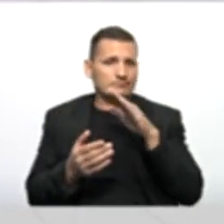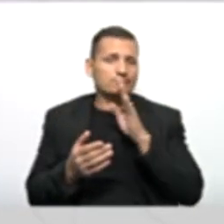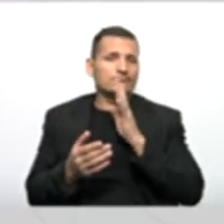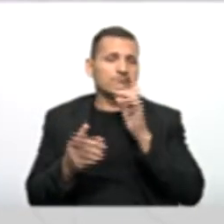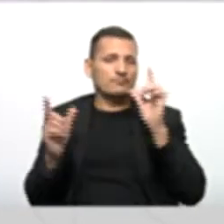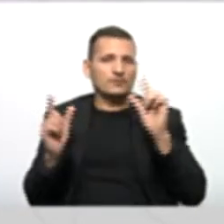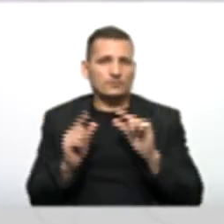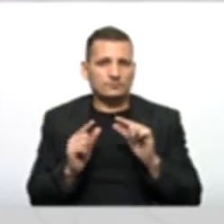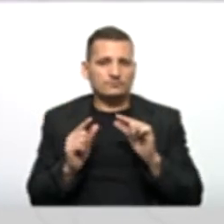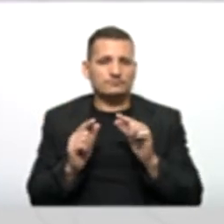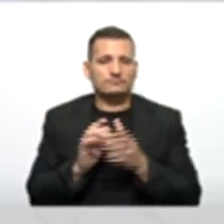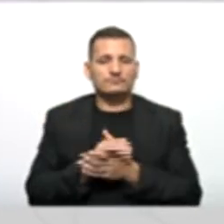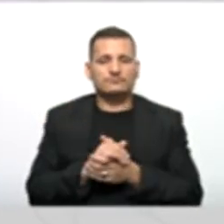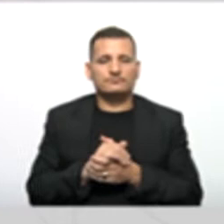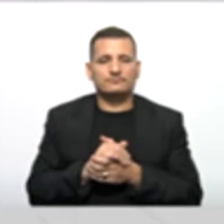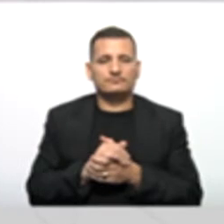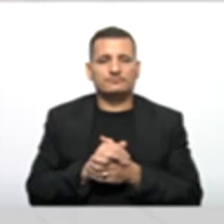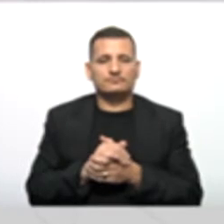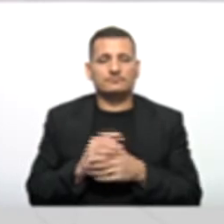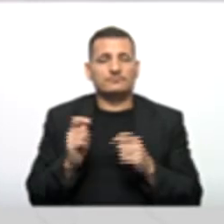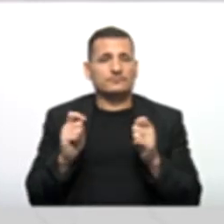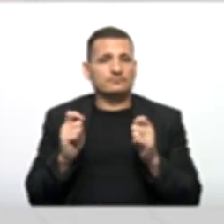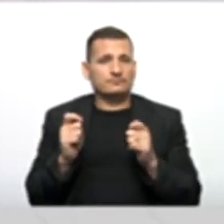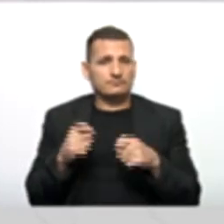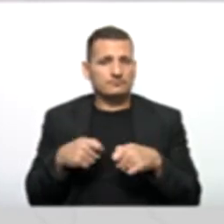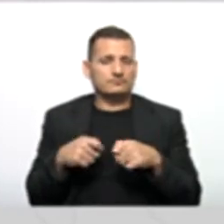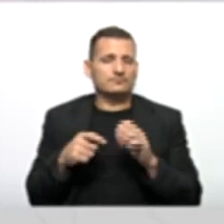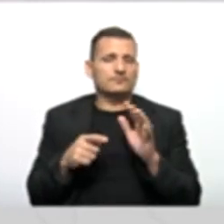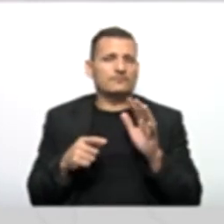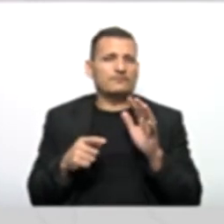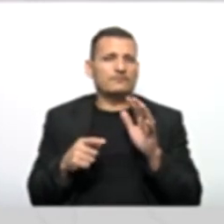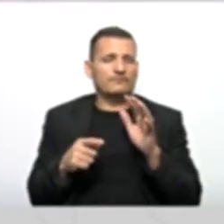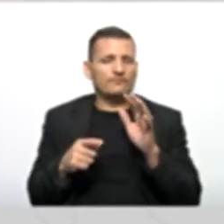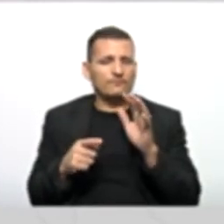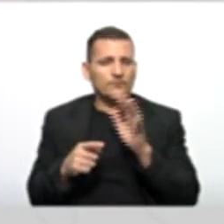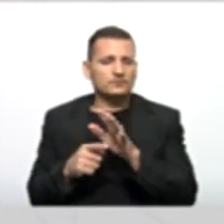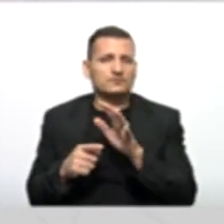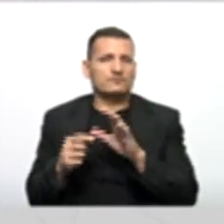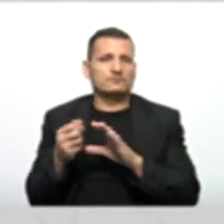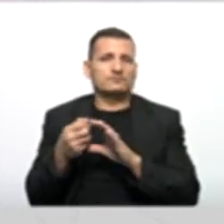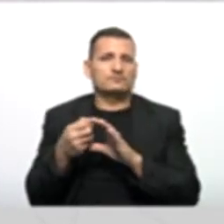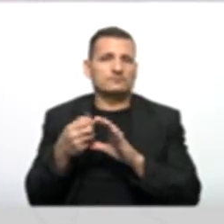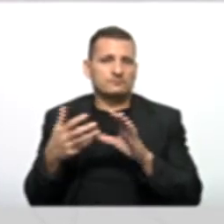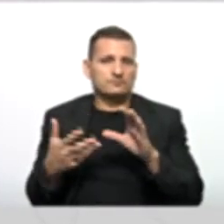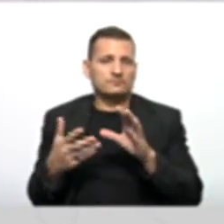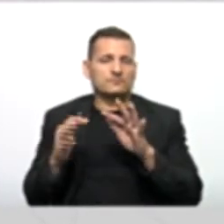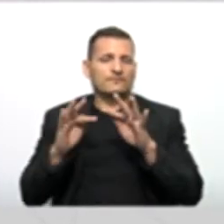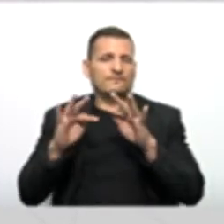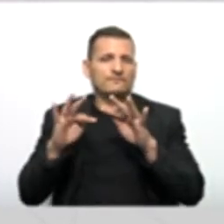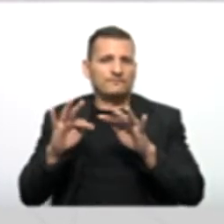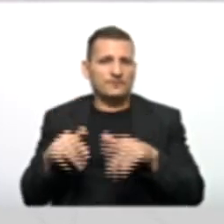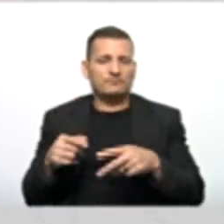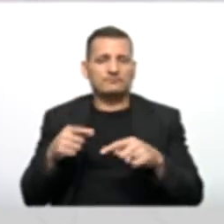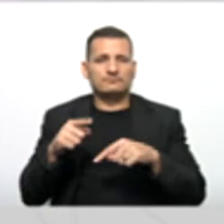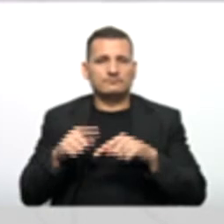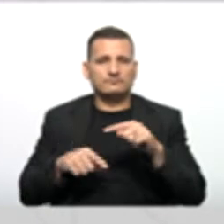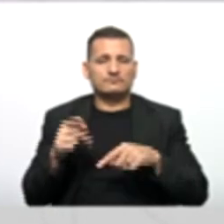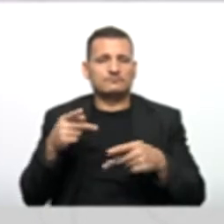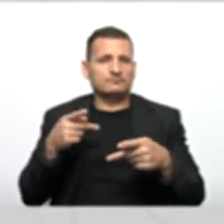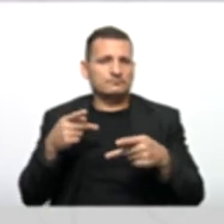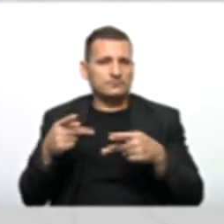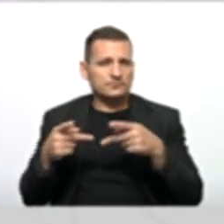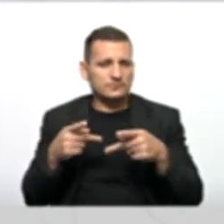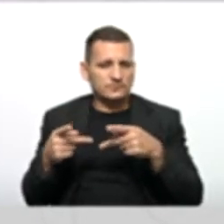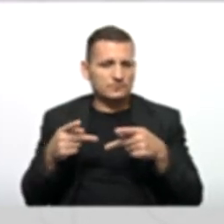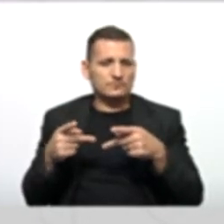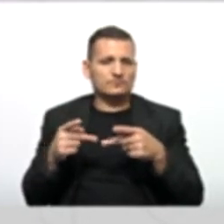menor. A capacidade de influenciar as características finais do produto do projeto, sem impacto